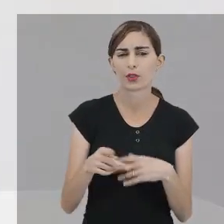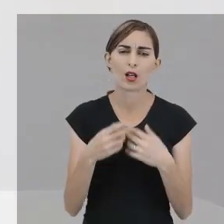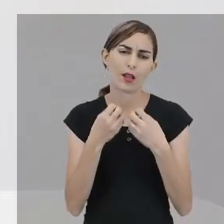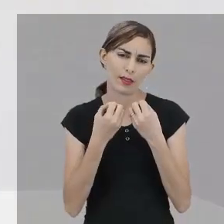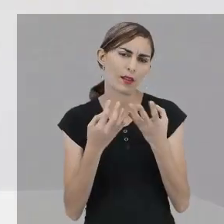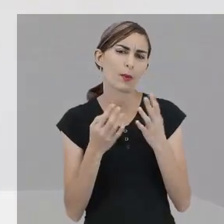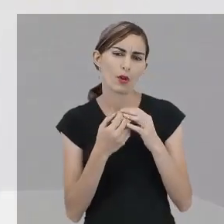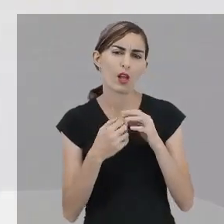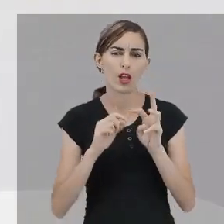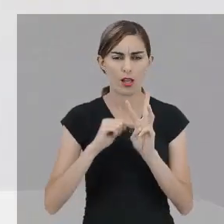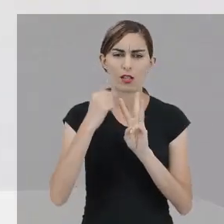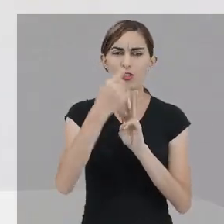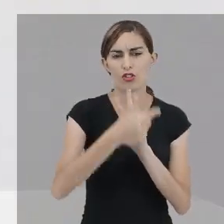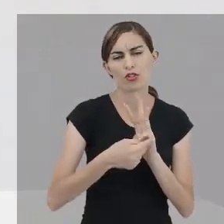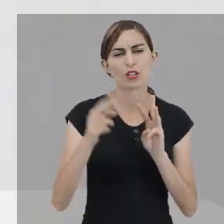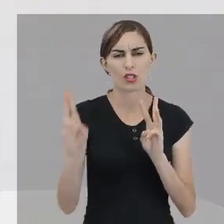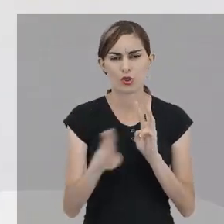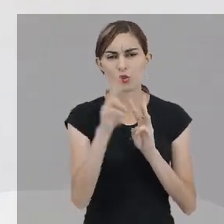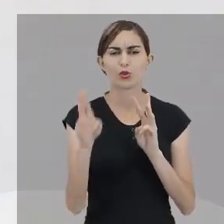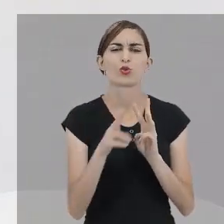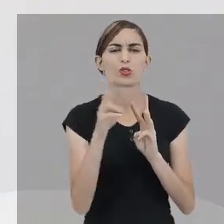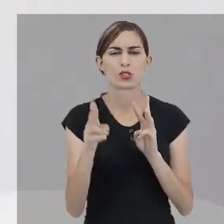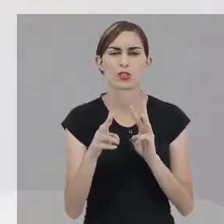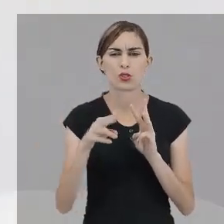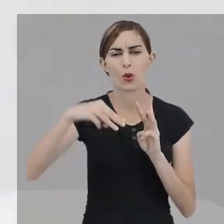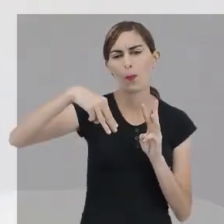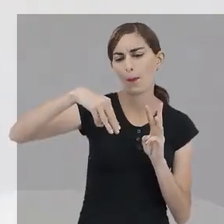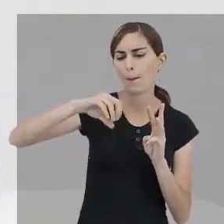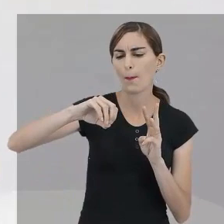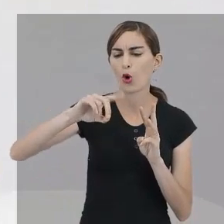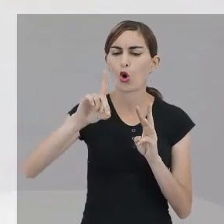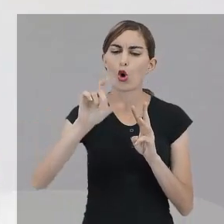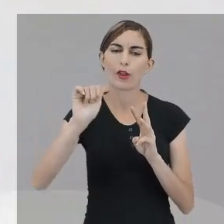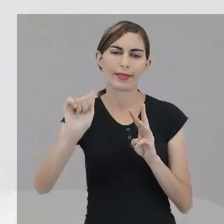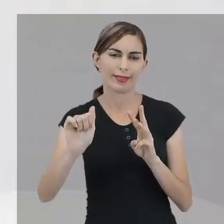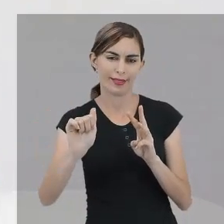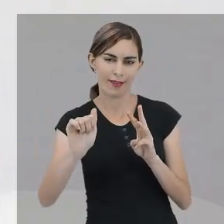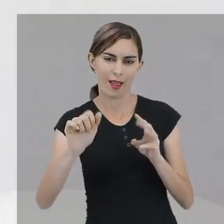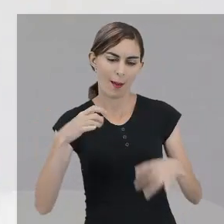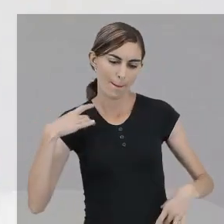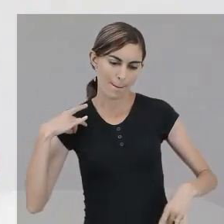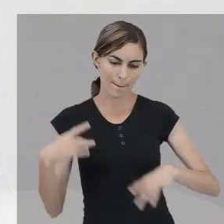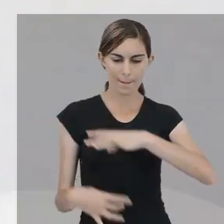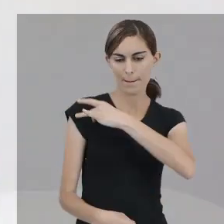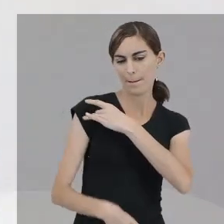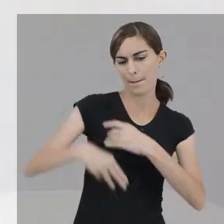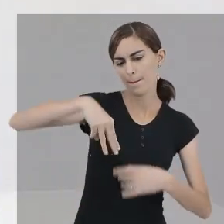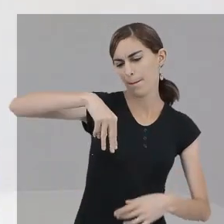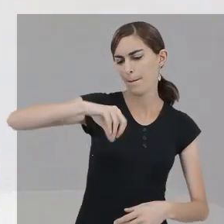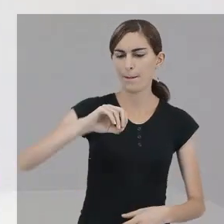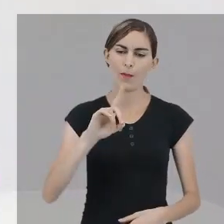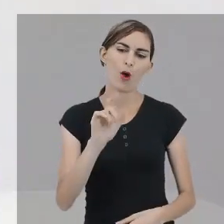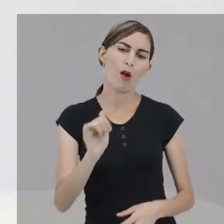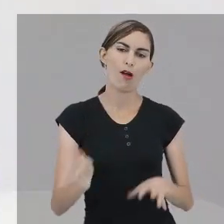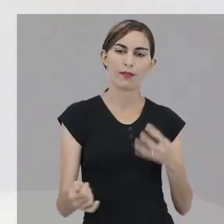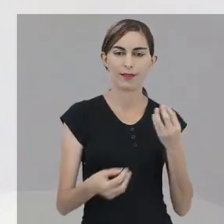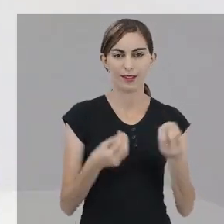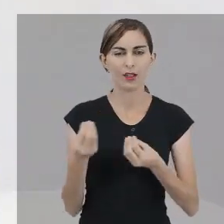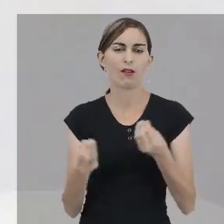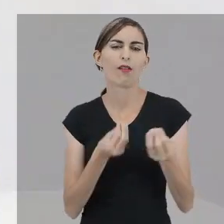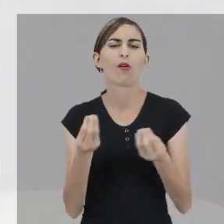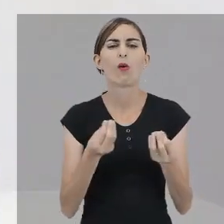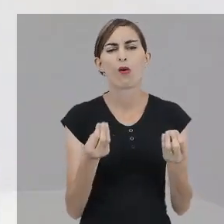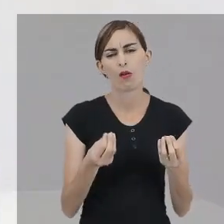professora, tá bom, as 3 estavam usando o sapato da moda. Exatamente. Como é que a